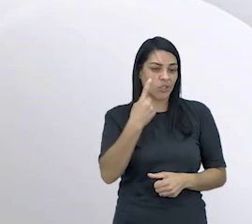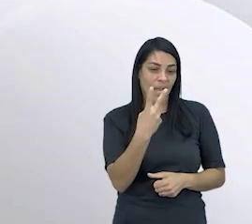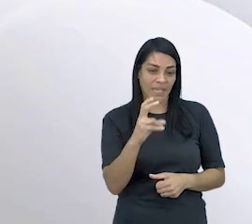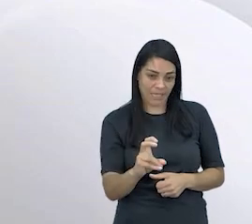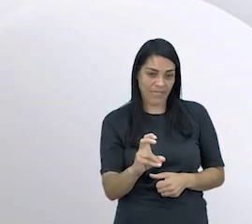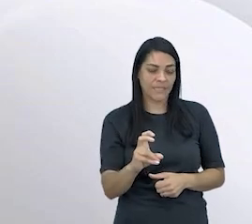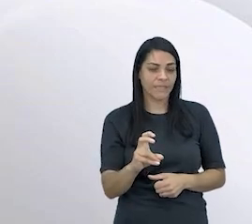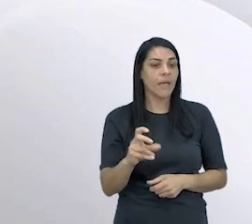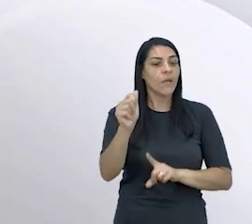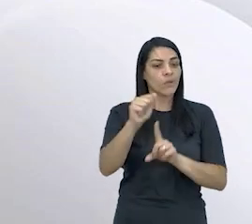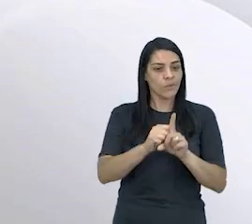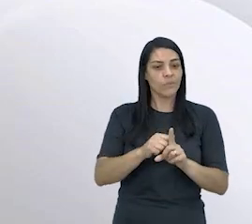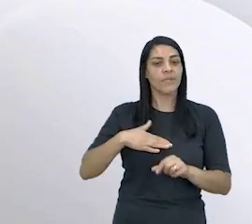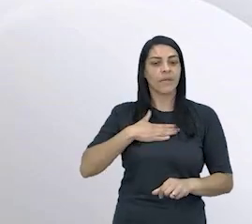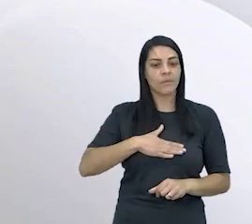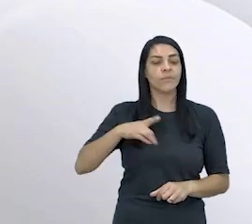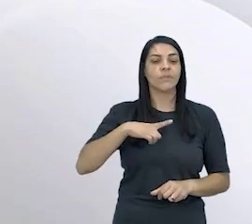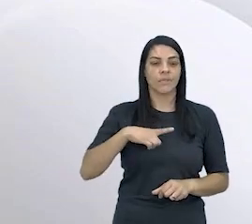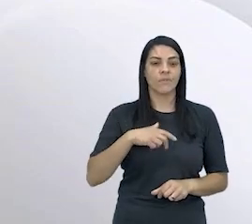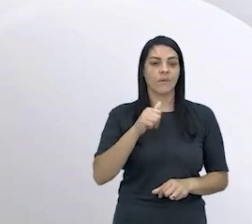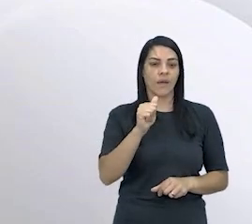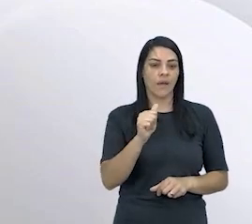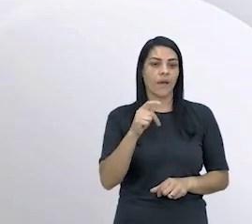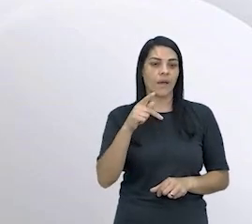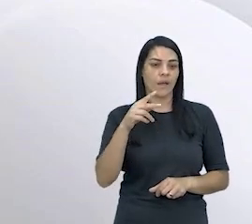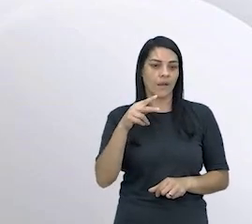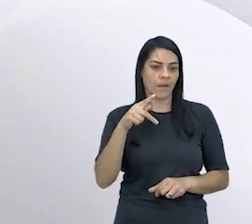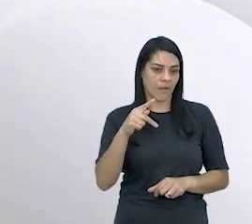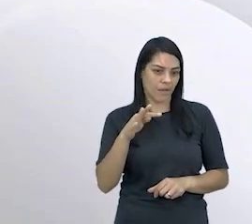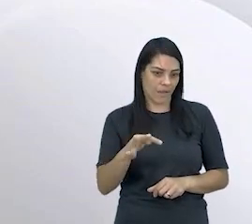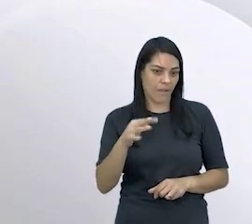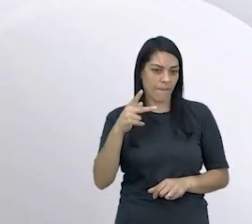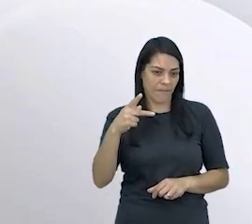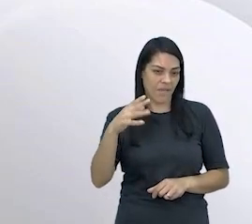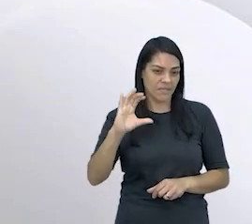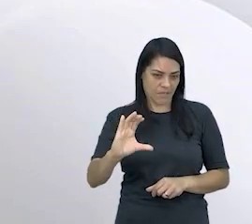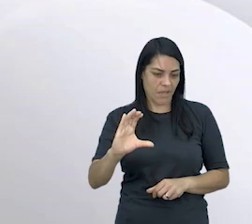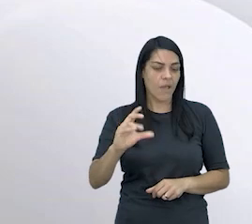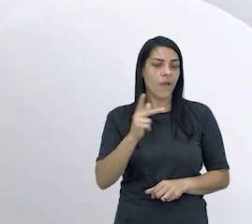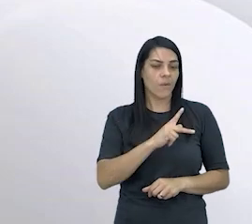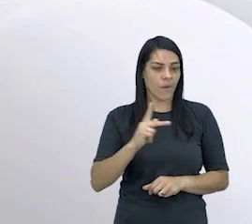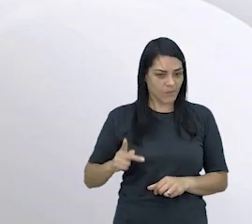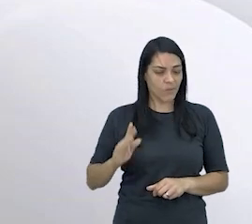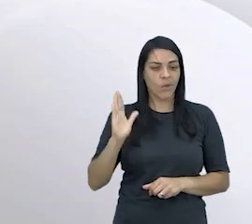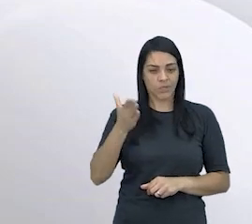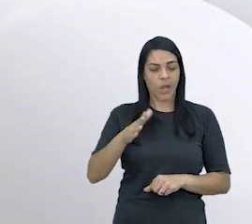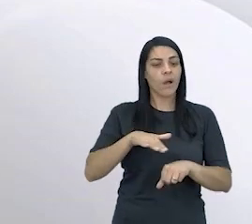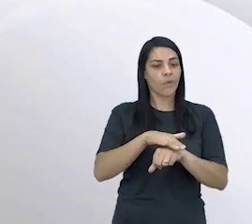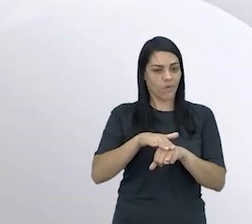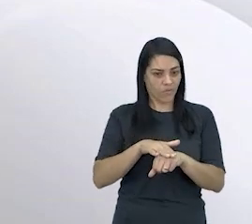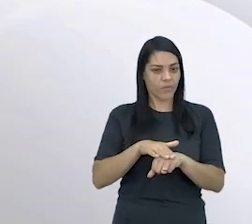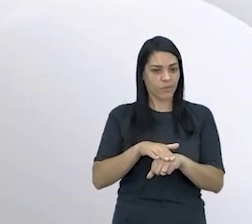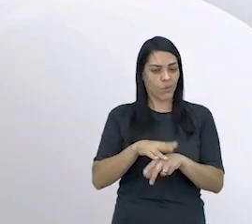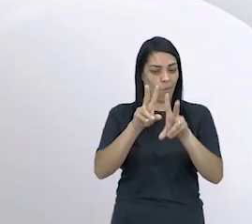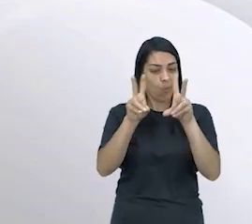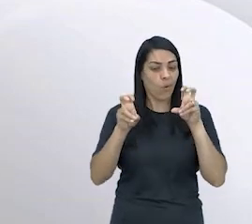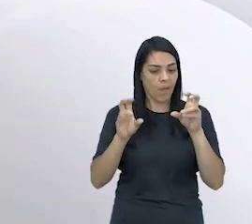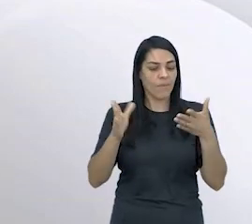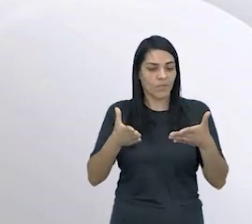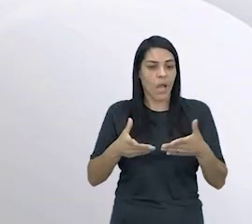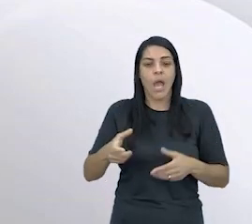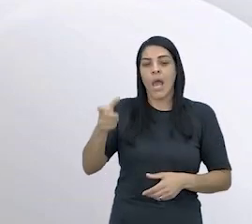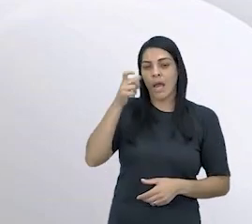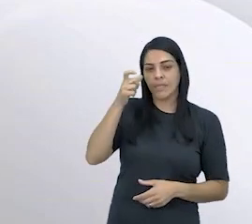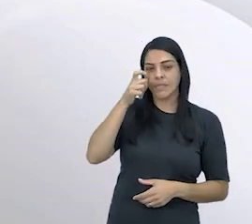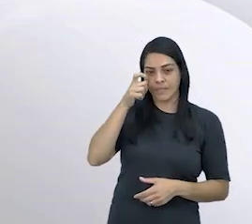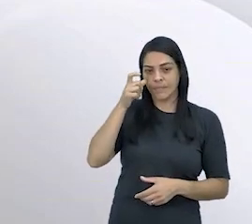15 de agosto, a gente teve a ATPC aí com a professora Doane, né? Que ela veio falar exatamente desse tema, então é bem interessante